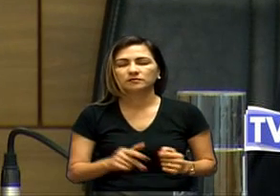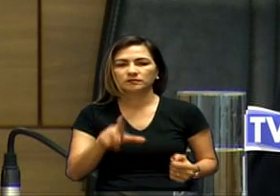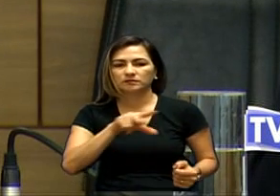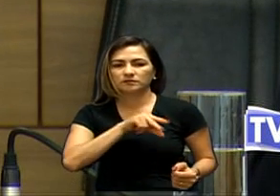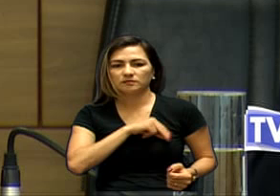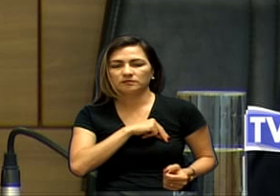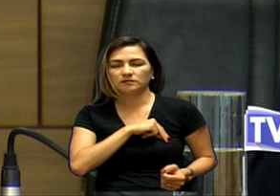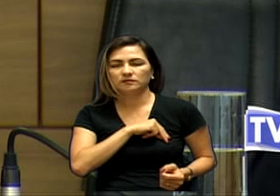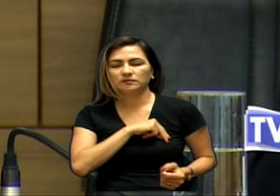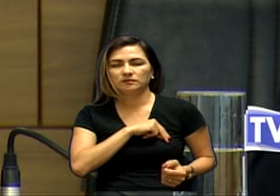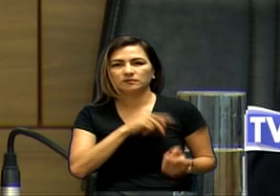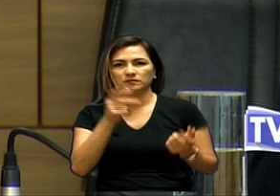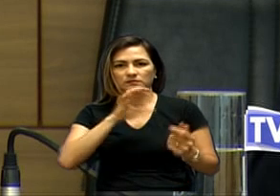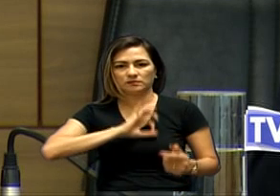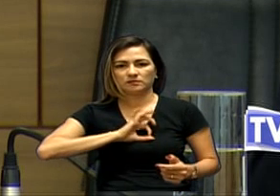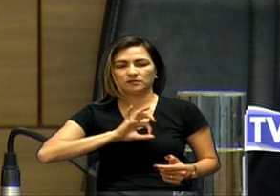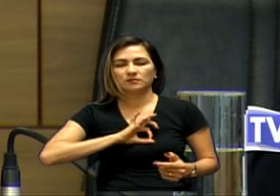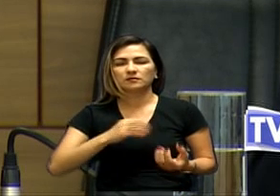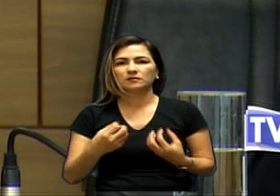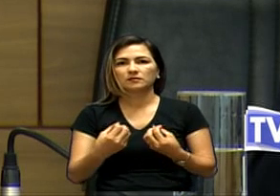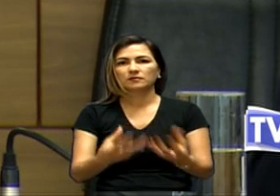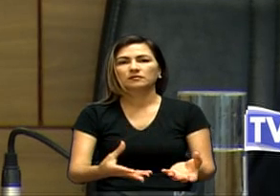ao ilustríssimo professor Edson